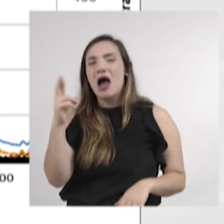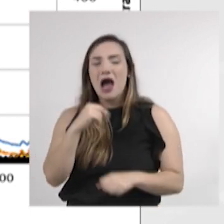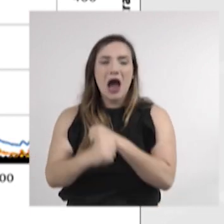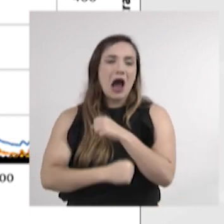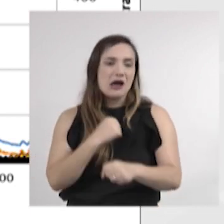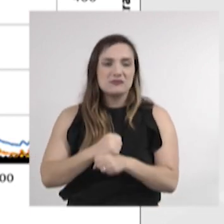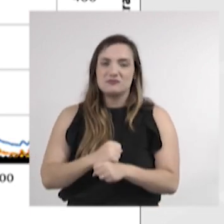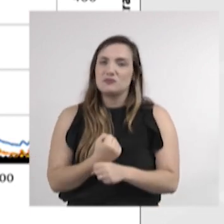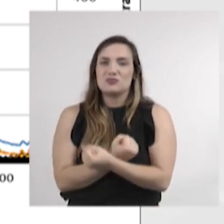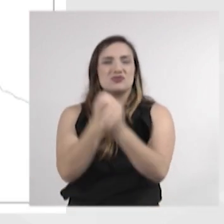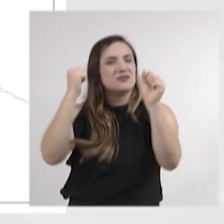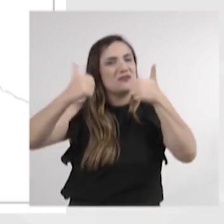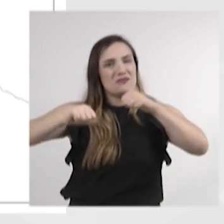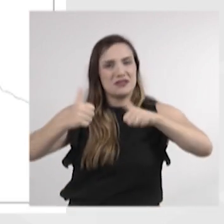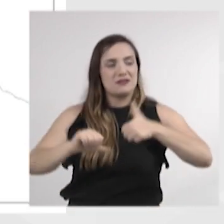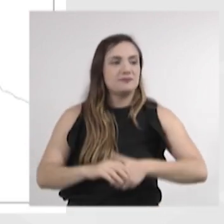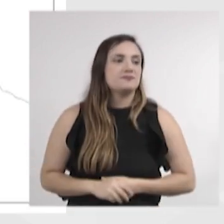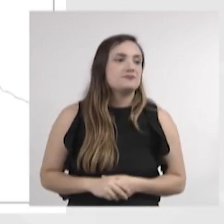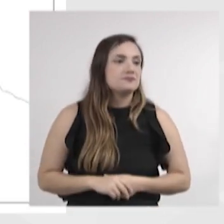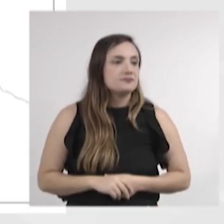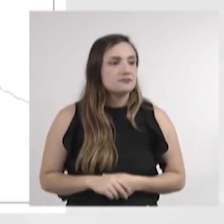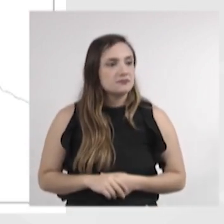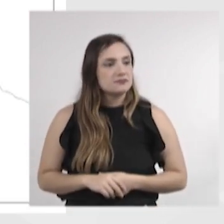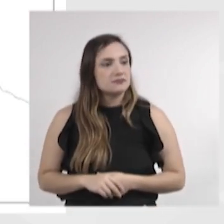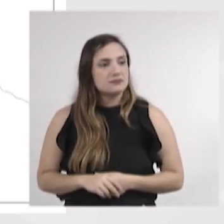ficar uma coisa impraticável de analisar.